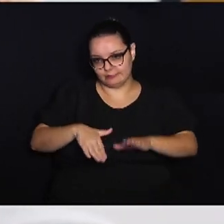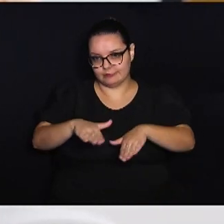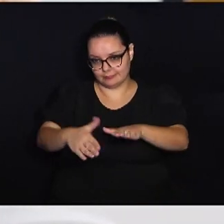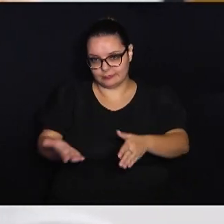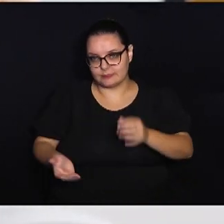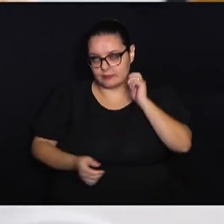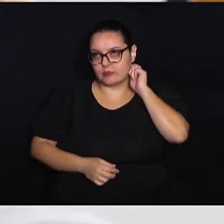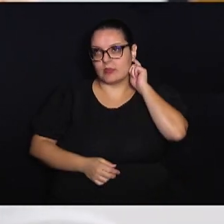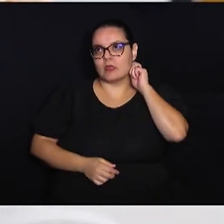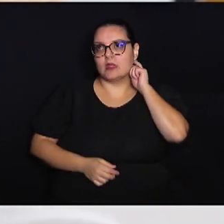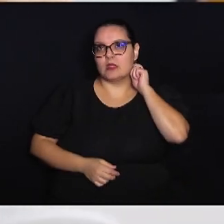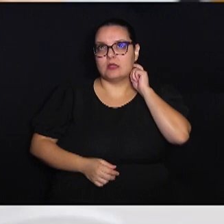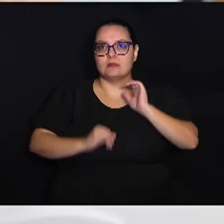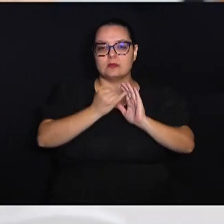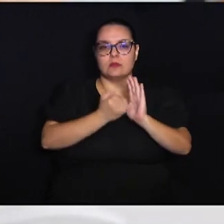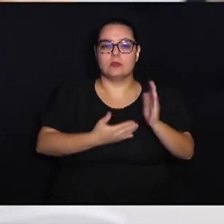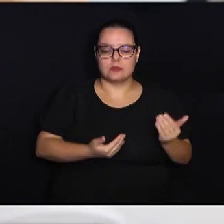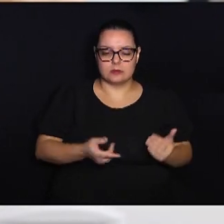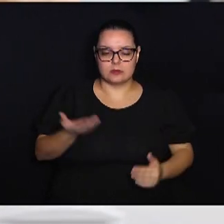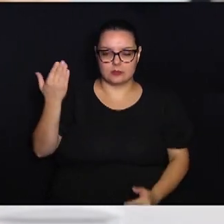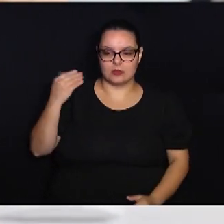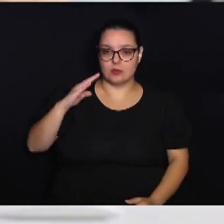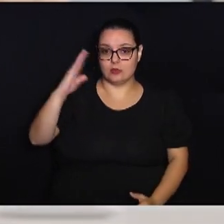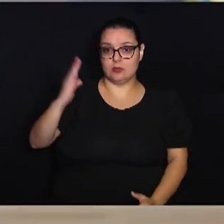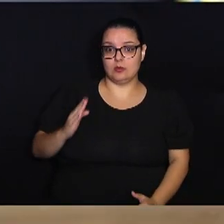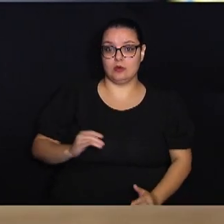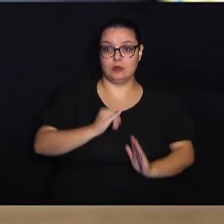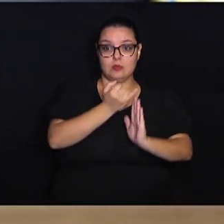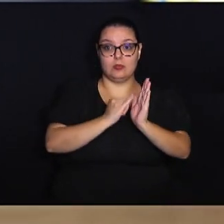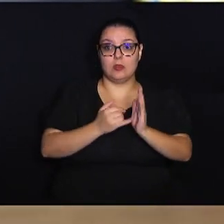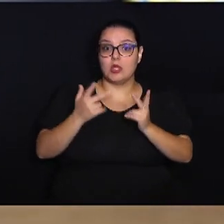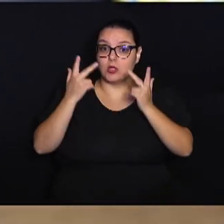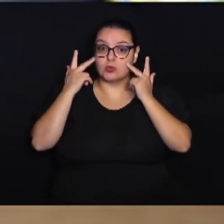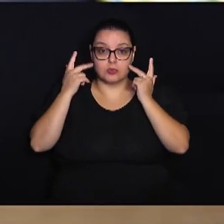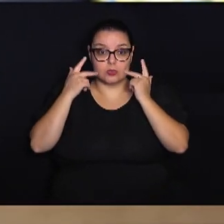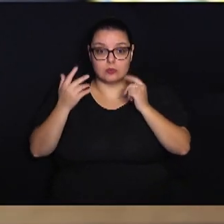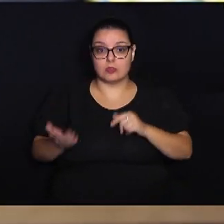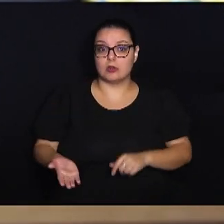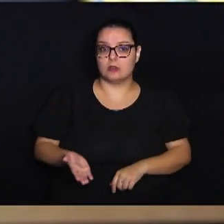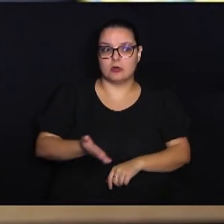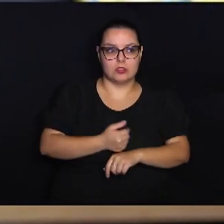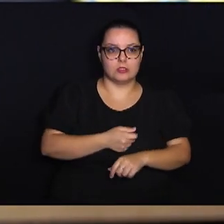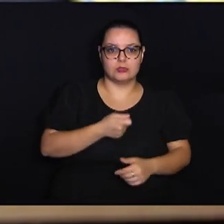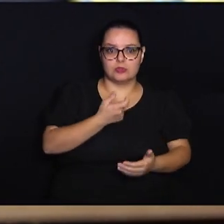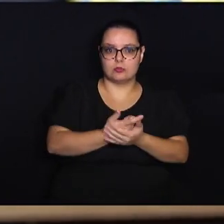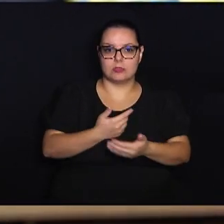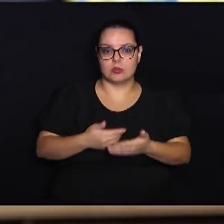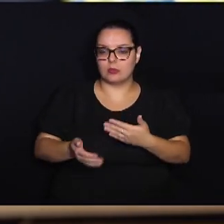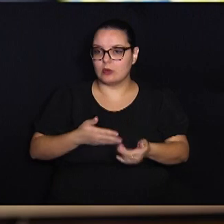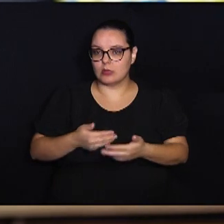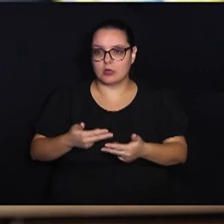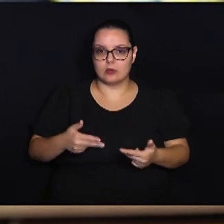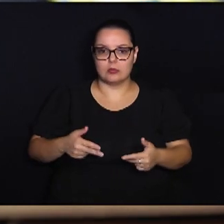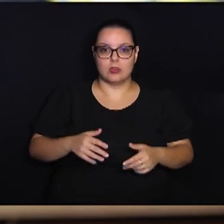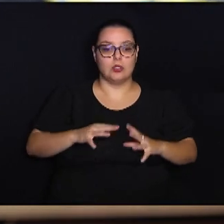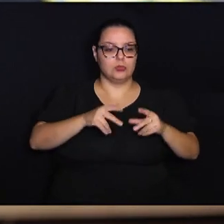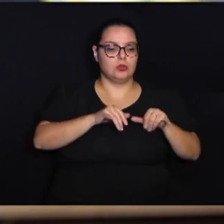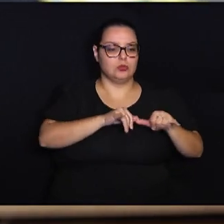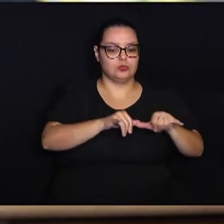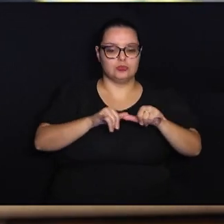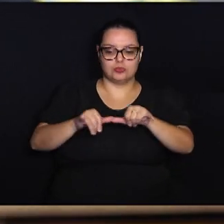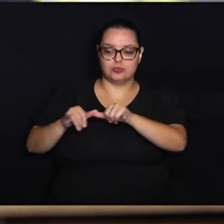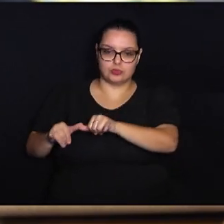no Brasil, ele depende da entrada e da saída de dólar. Essa entrada e saída de dólar no